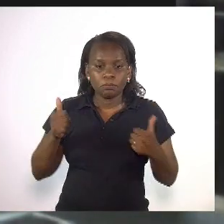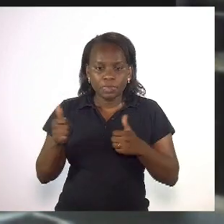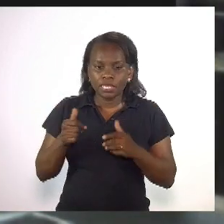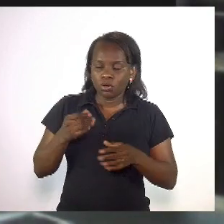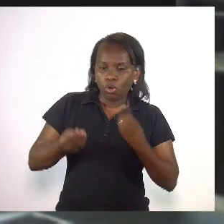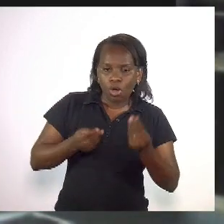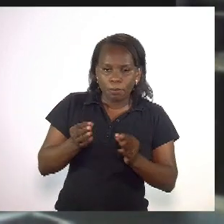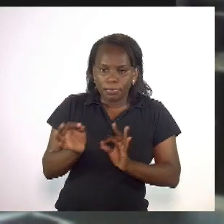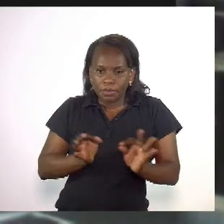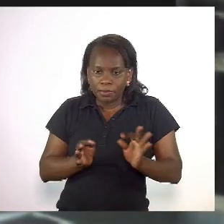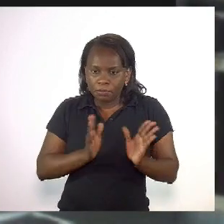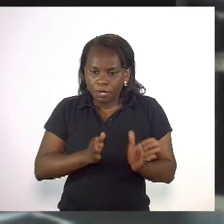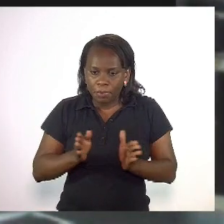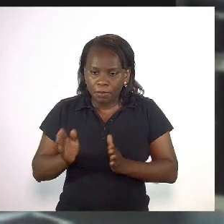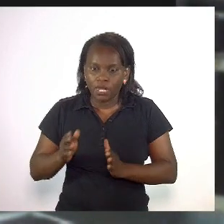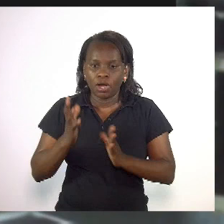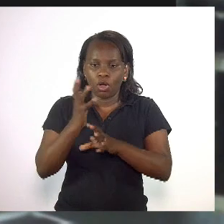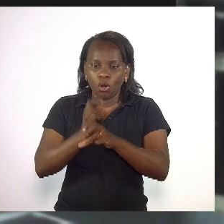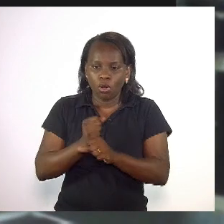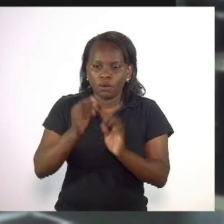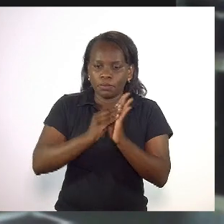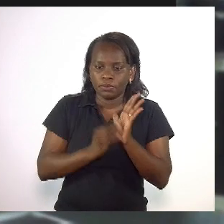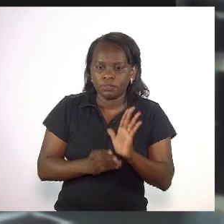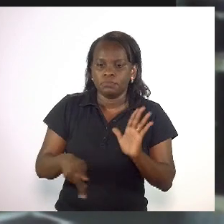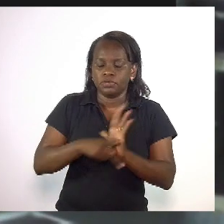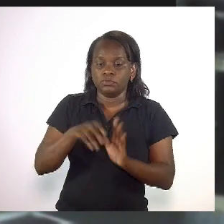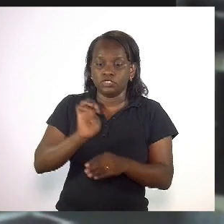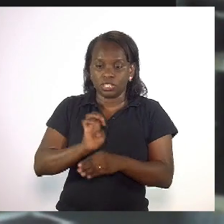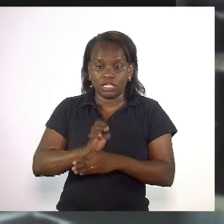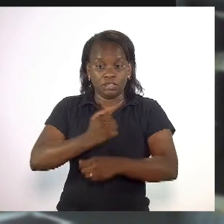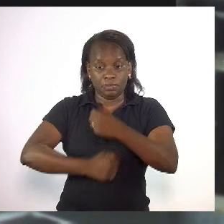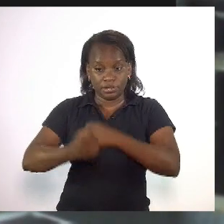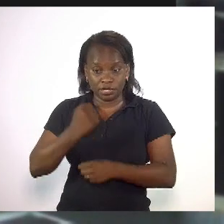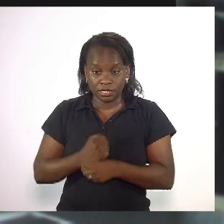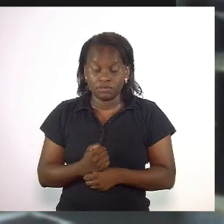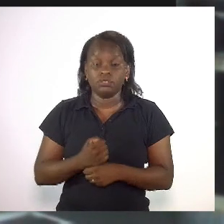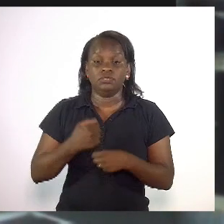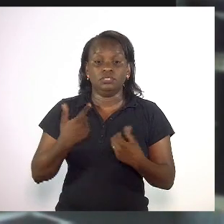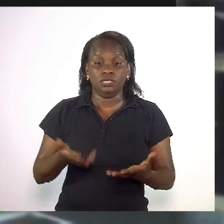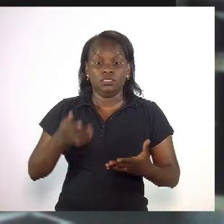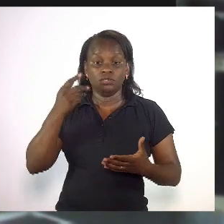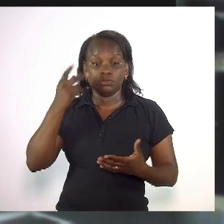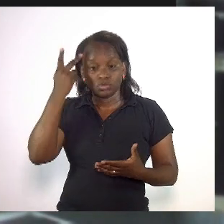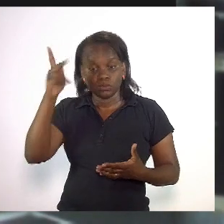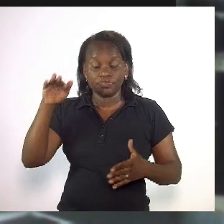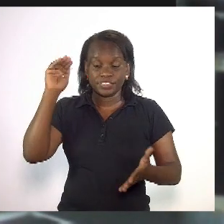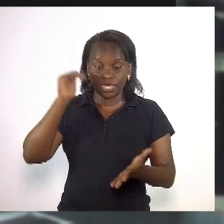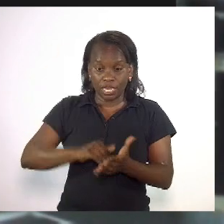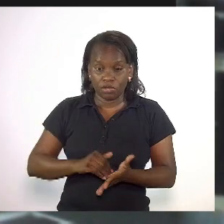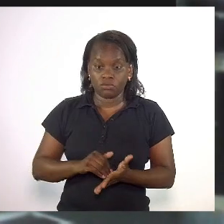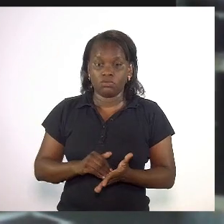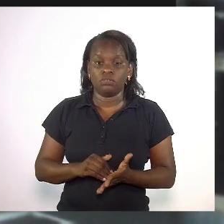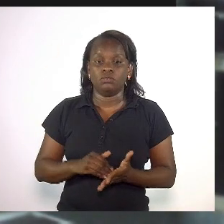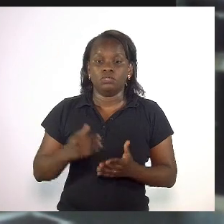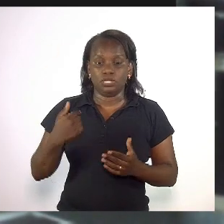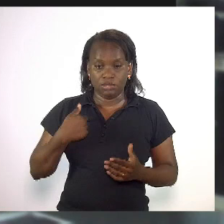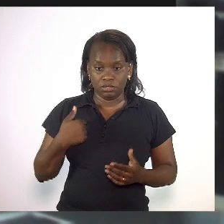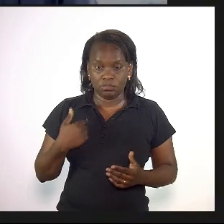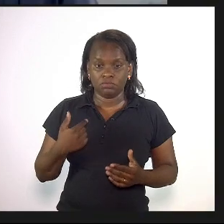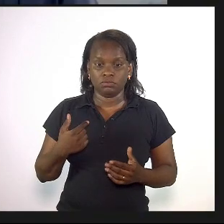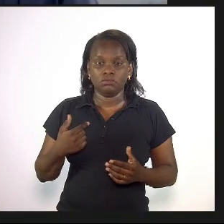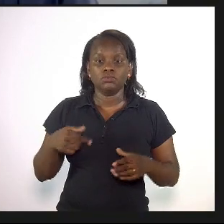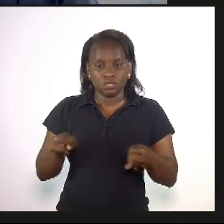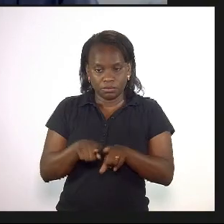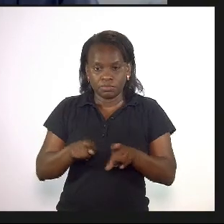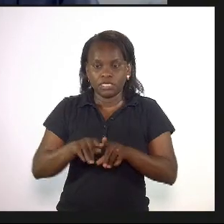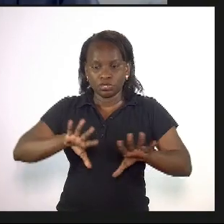conduziu as contas do Estado no ano passado. Com relação a essa parte final, eu atuo também